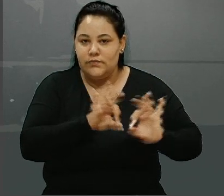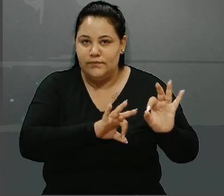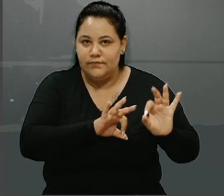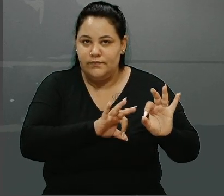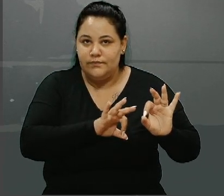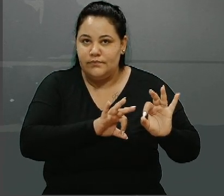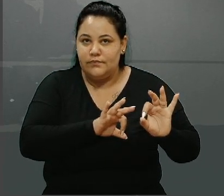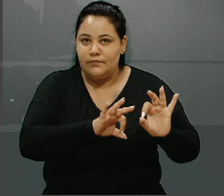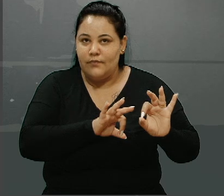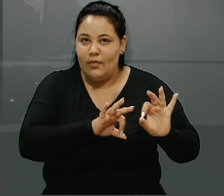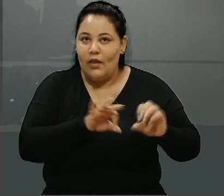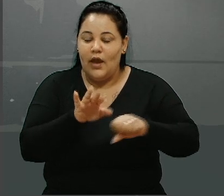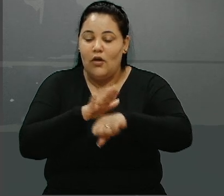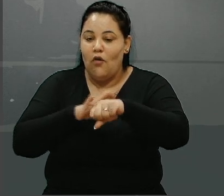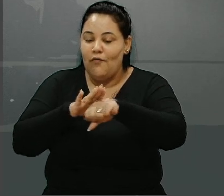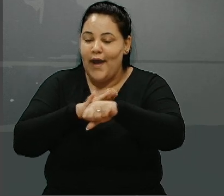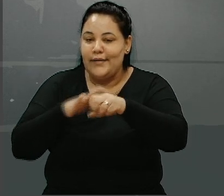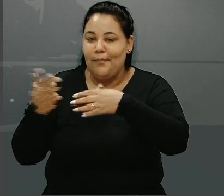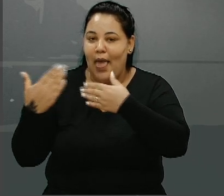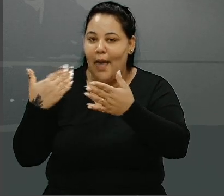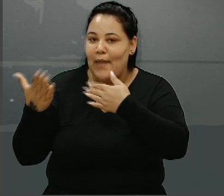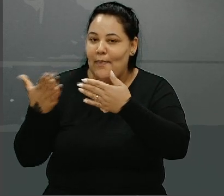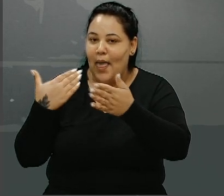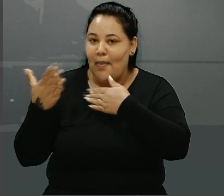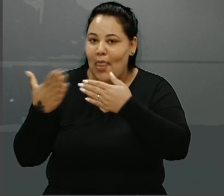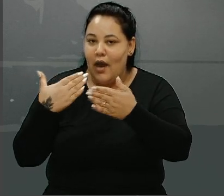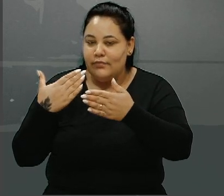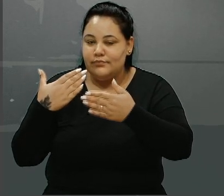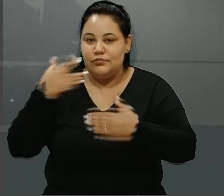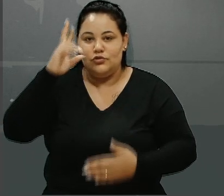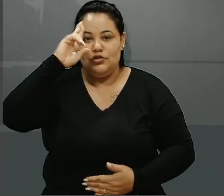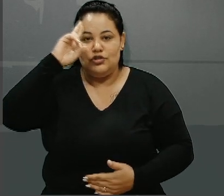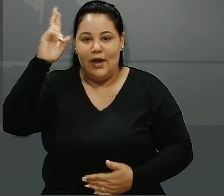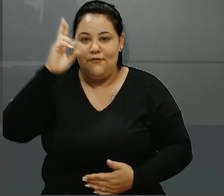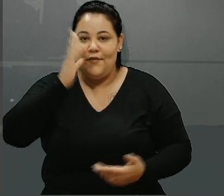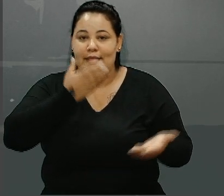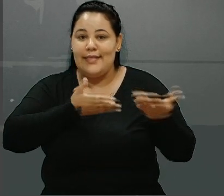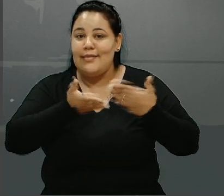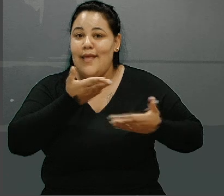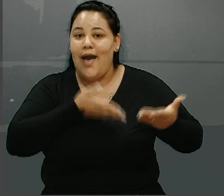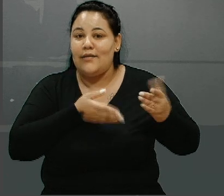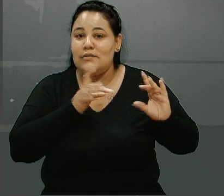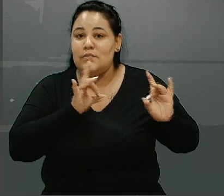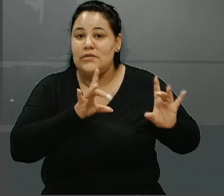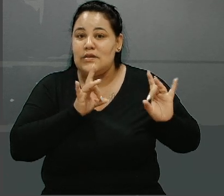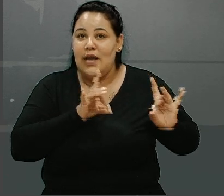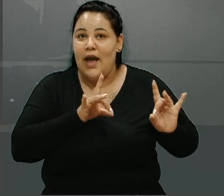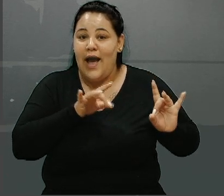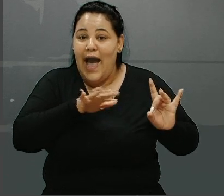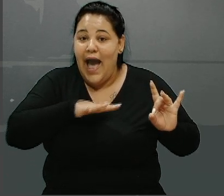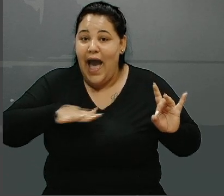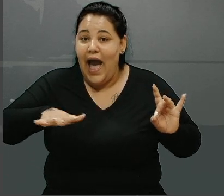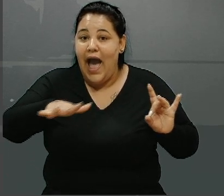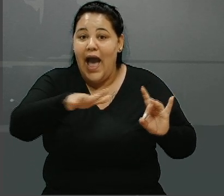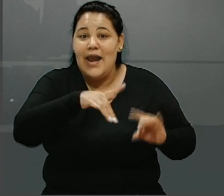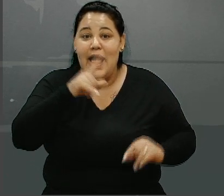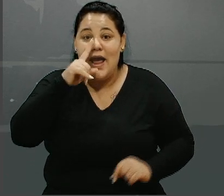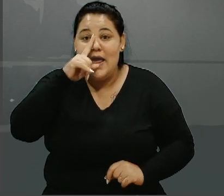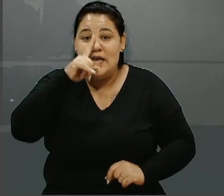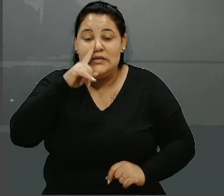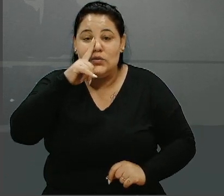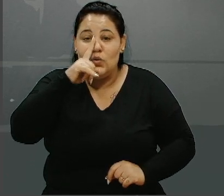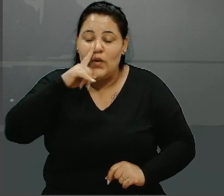aí, conversa vai, conversa vem. Essa diretoria, ela trata especificamente de áreas de risco e